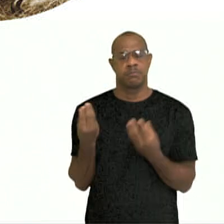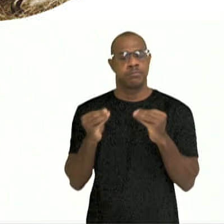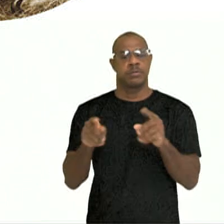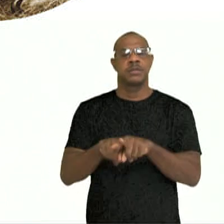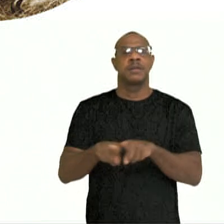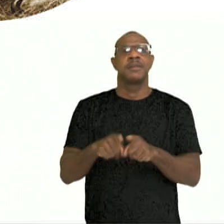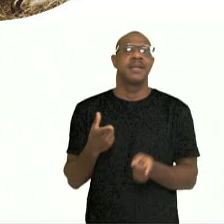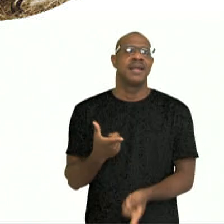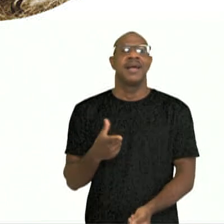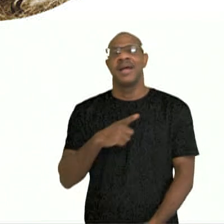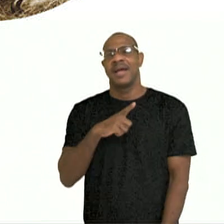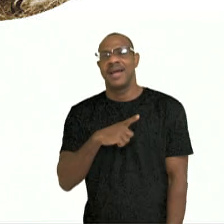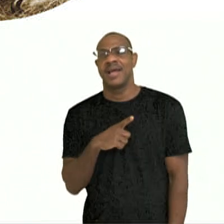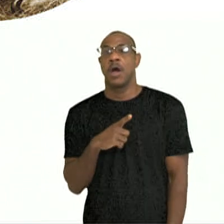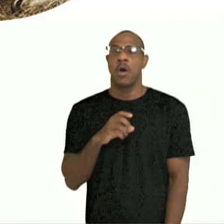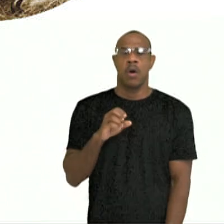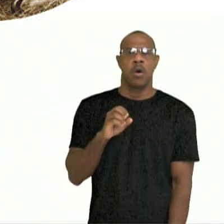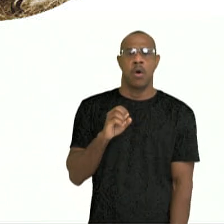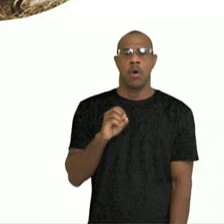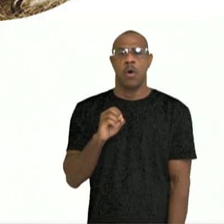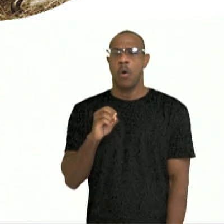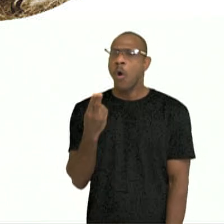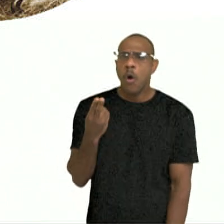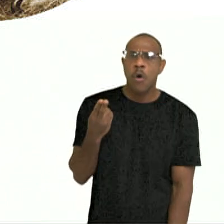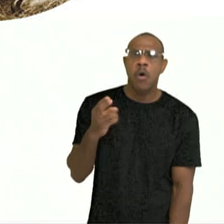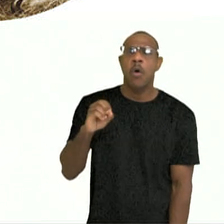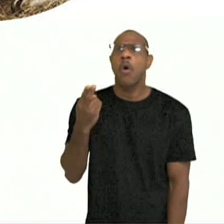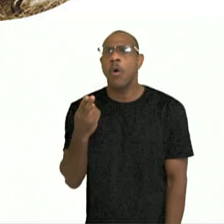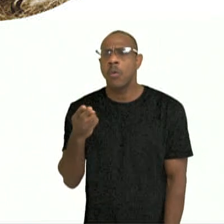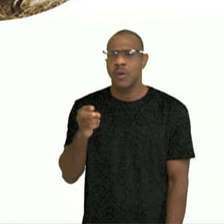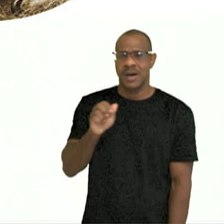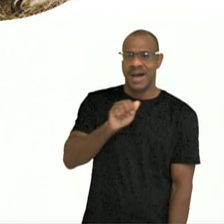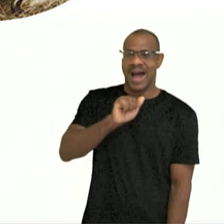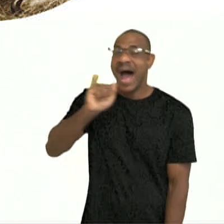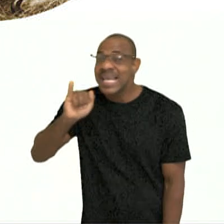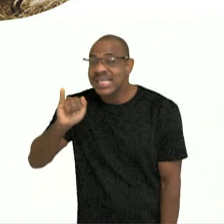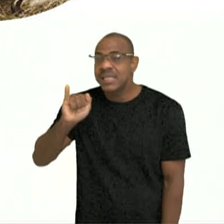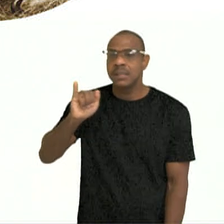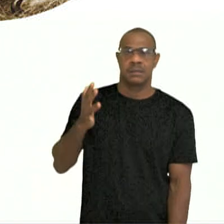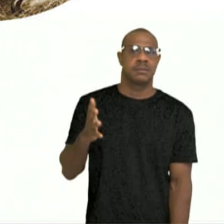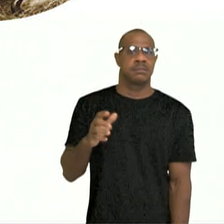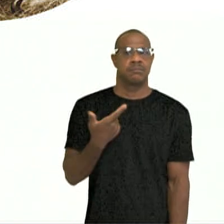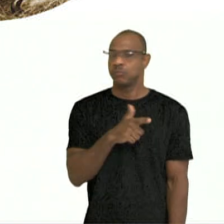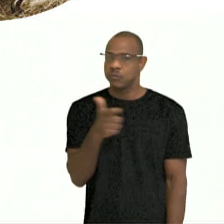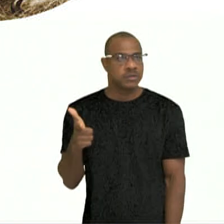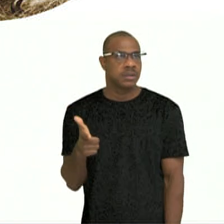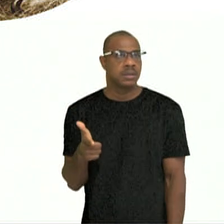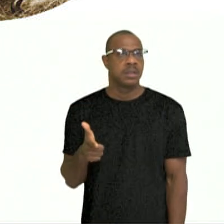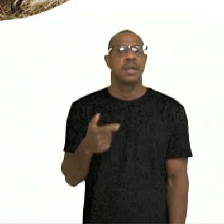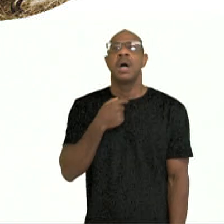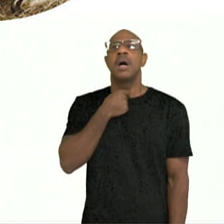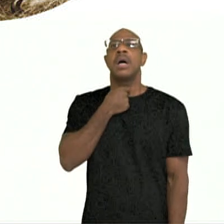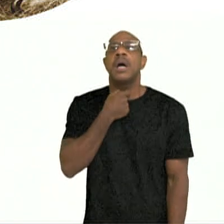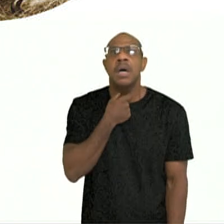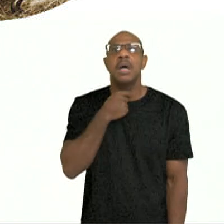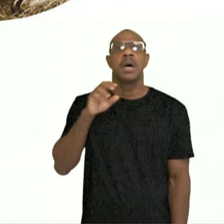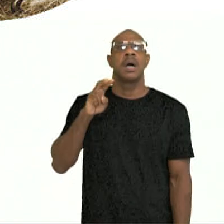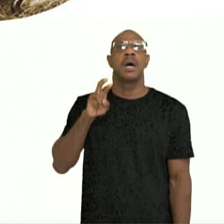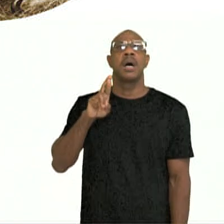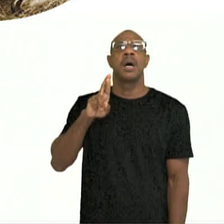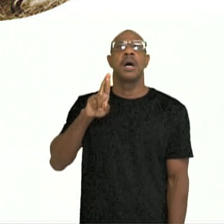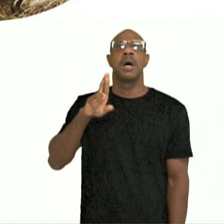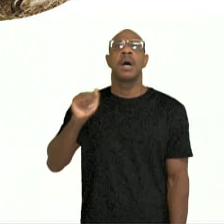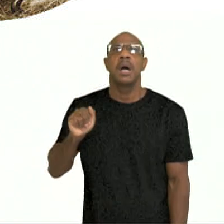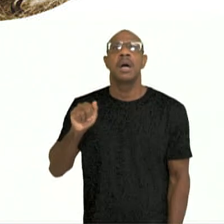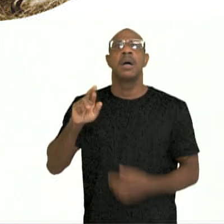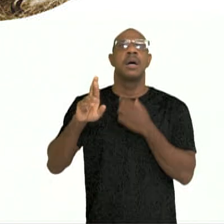de ou, oh, opa, é, e aí? Claro que esse aí não existia, mas o ou, oh, né?